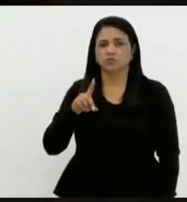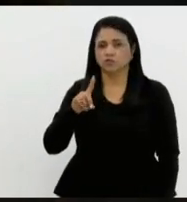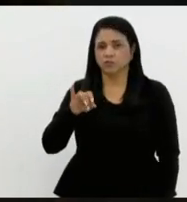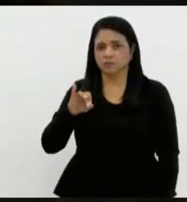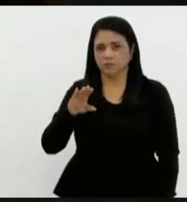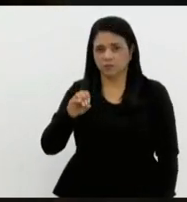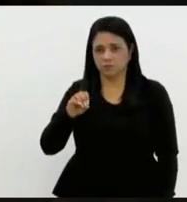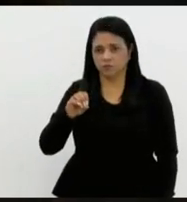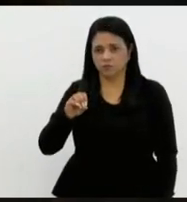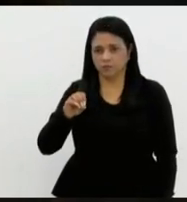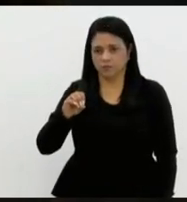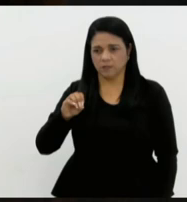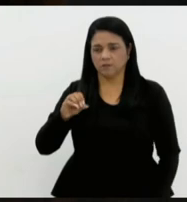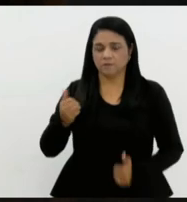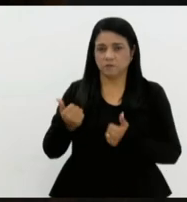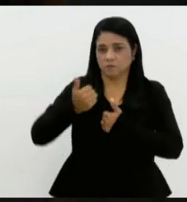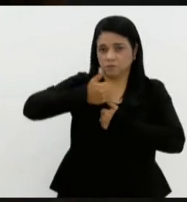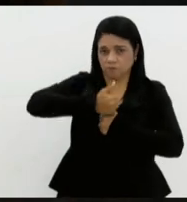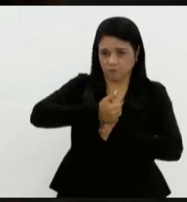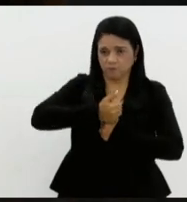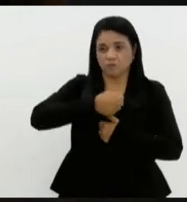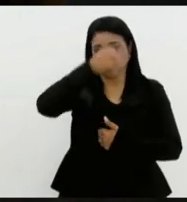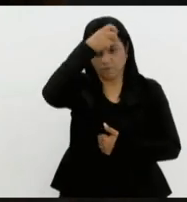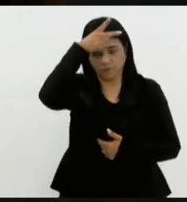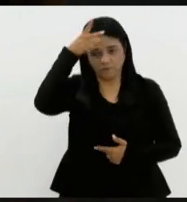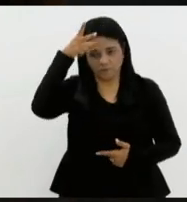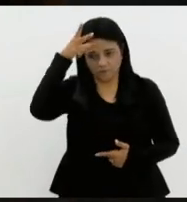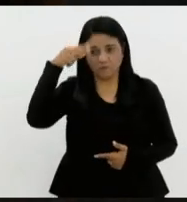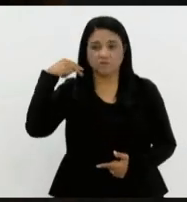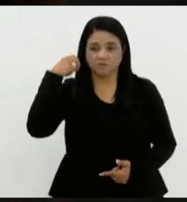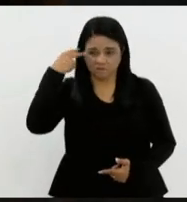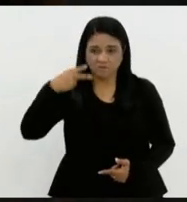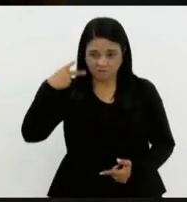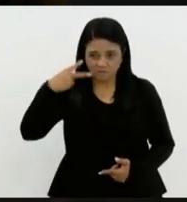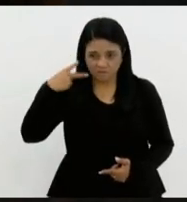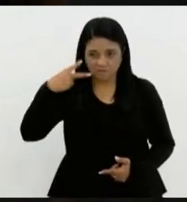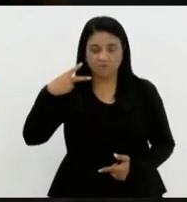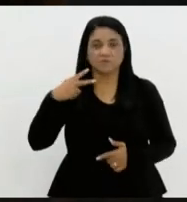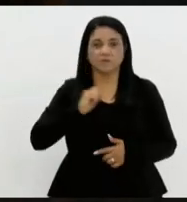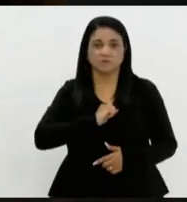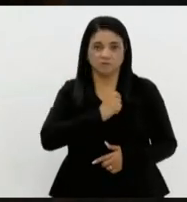Gonçalo. Não tendo mais nada a tratar nesta sessão,